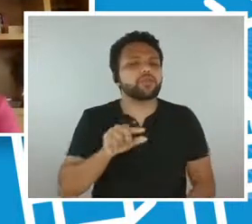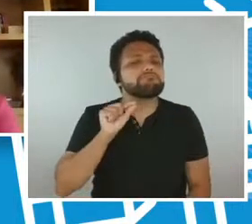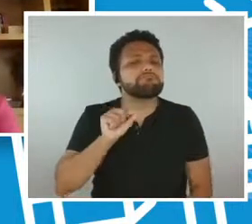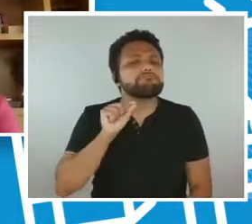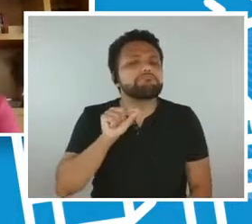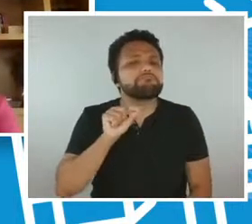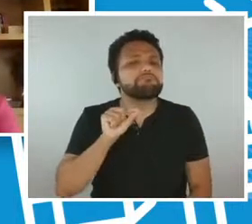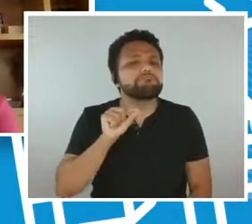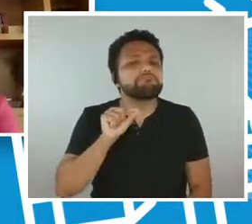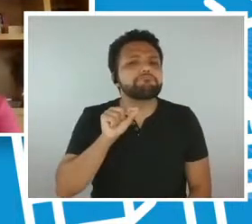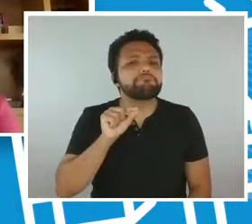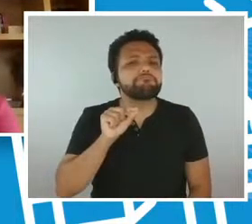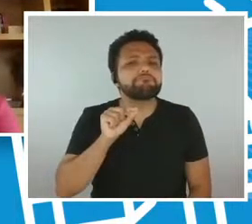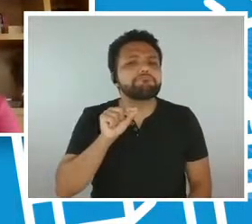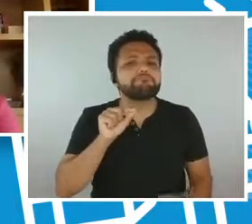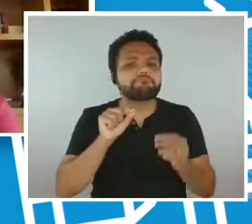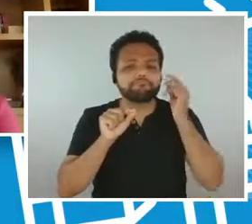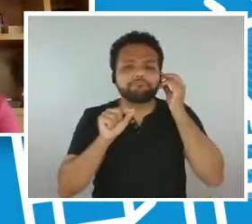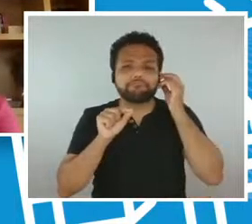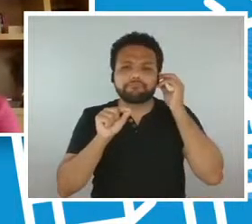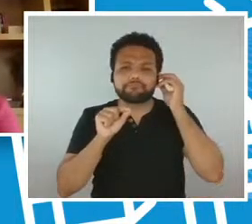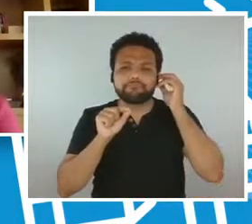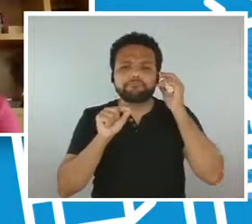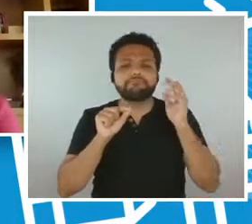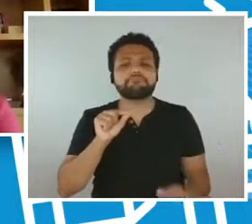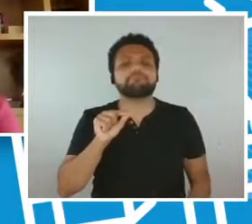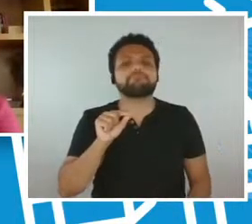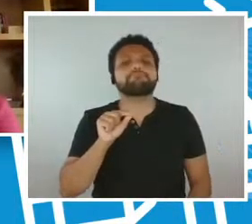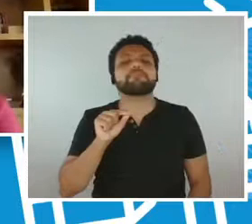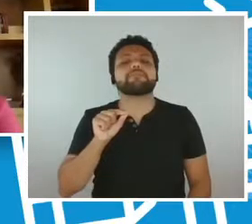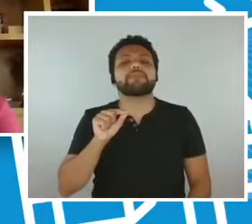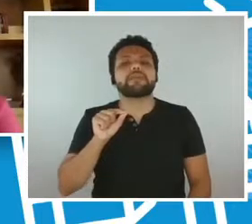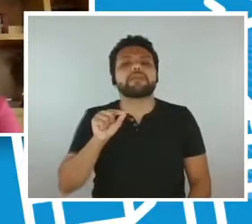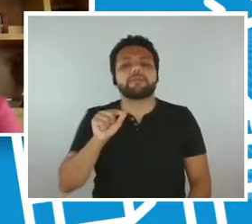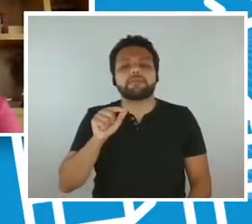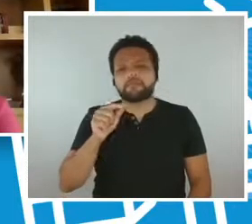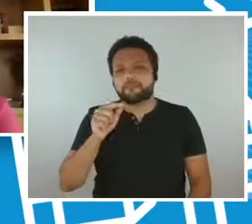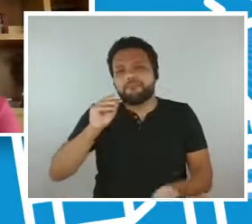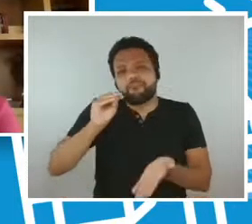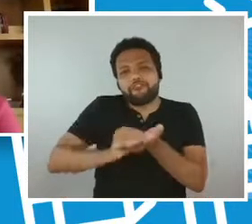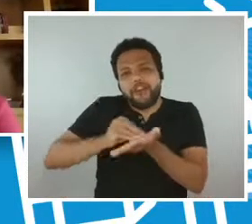existentes entre os objetos de conhecimento na matemática?